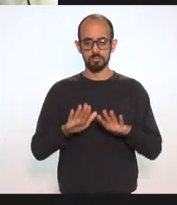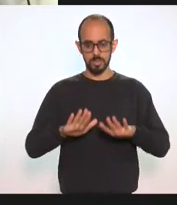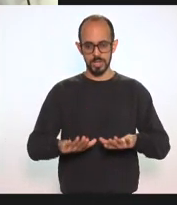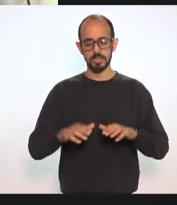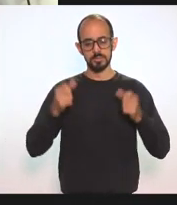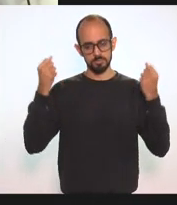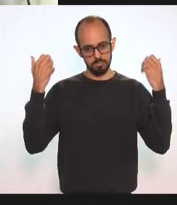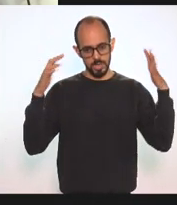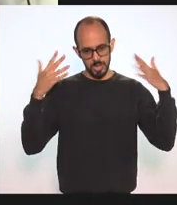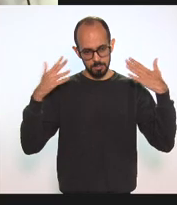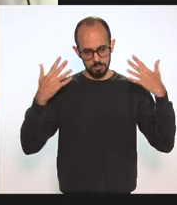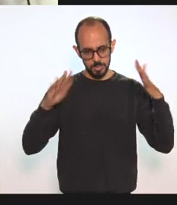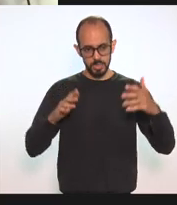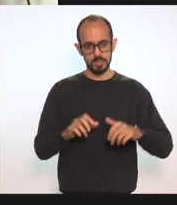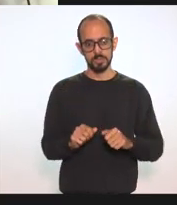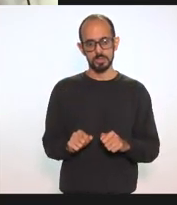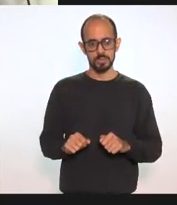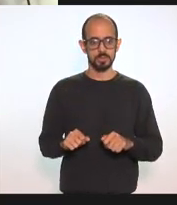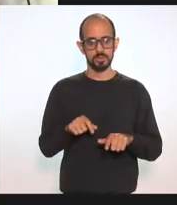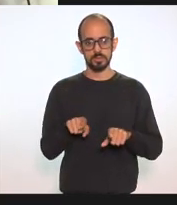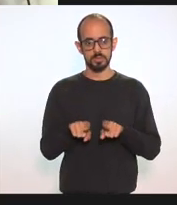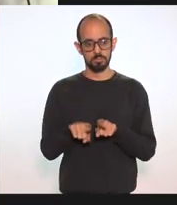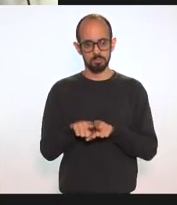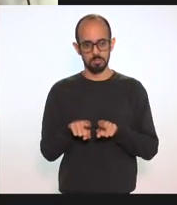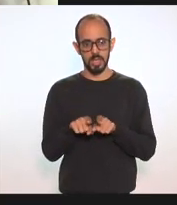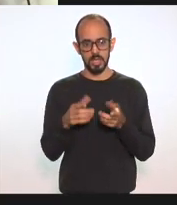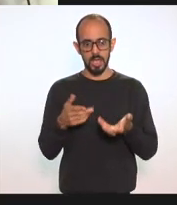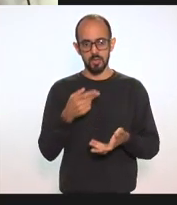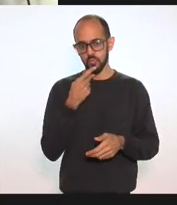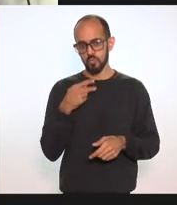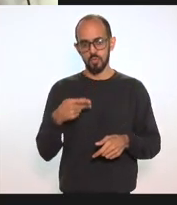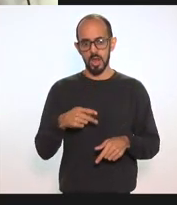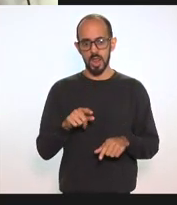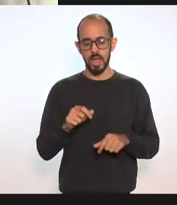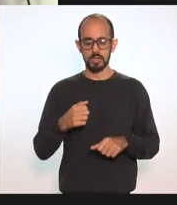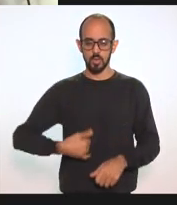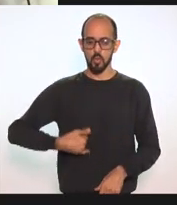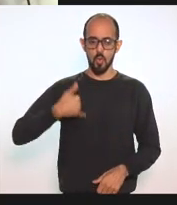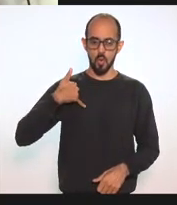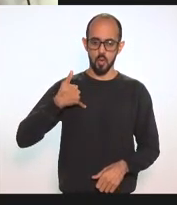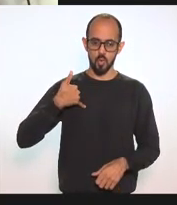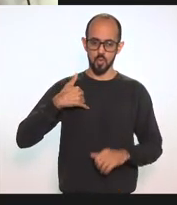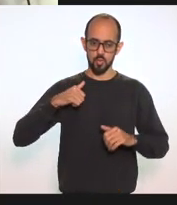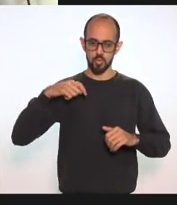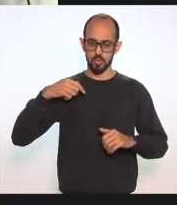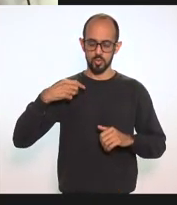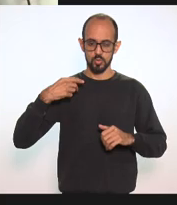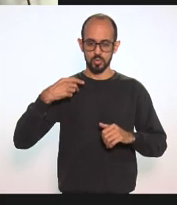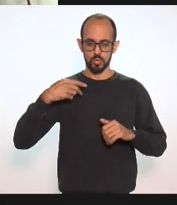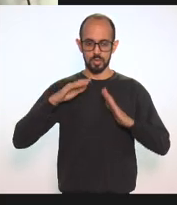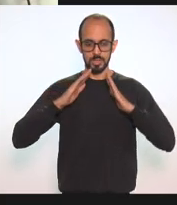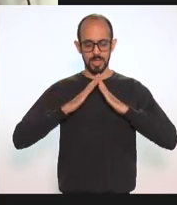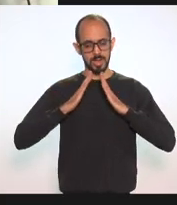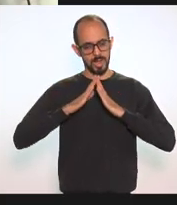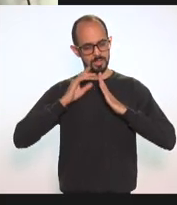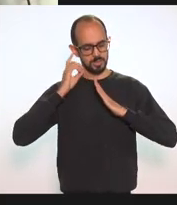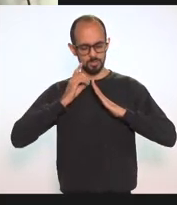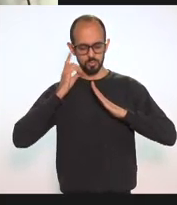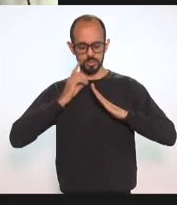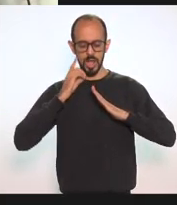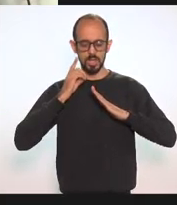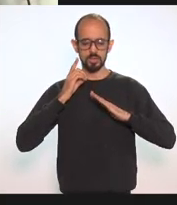meus parabéns e eu quero dizer a todos que tenho muito orgulho dessa casa, de todo o parlamento do Estado do Rio,